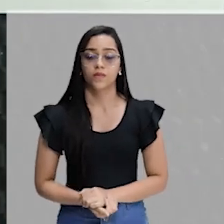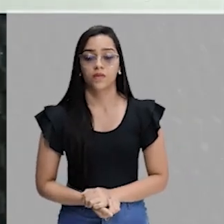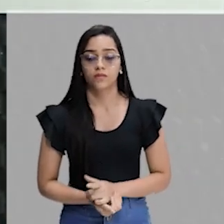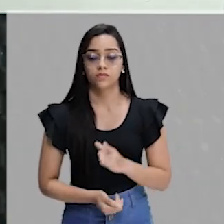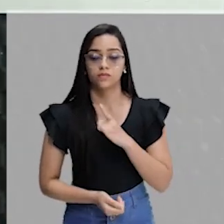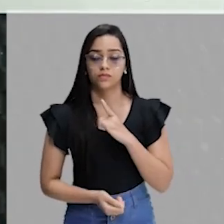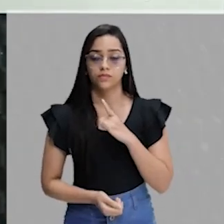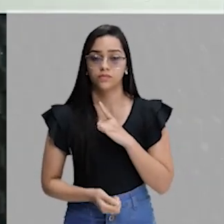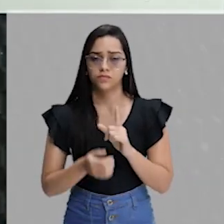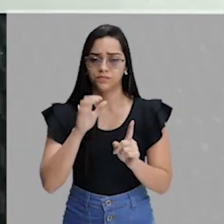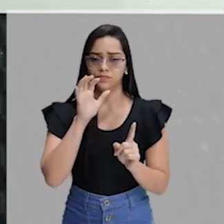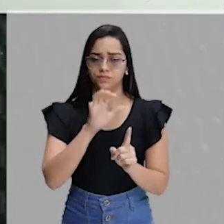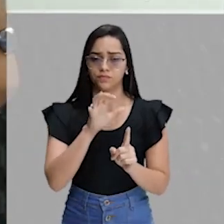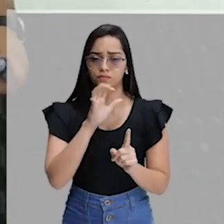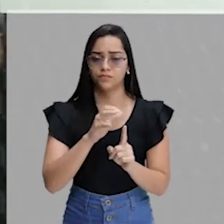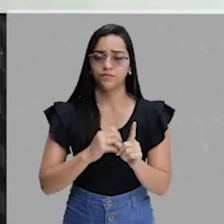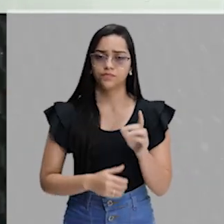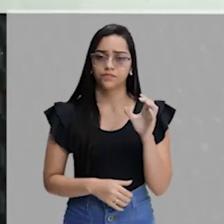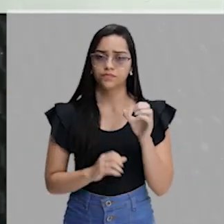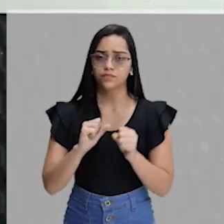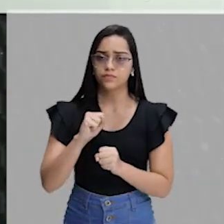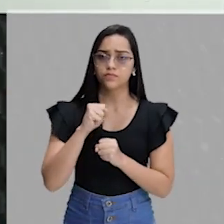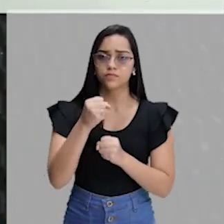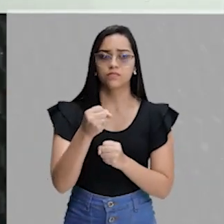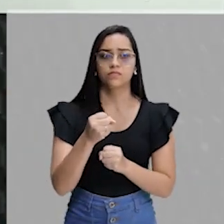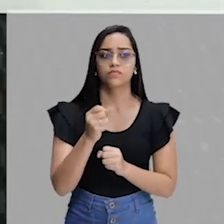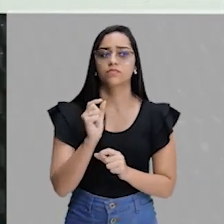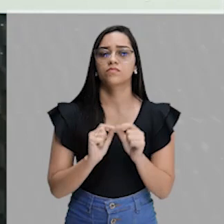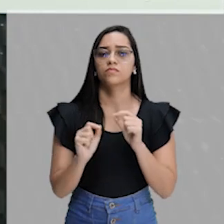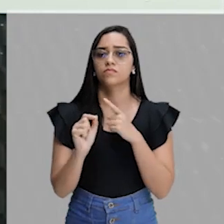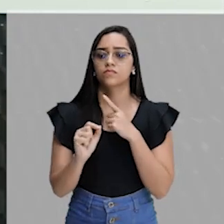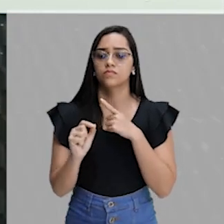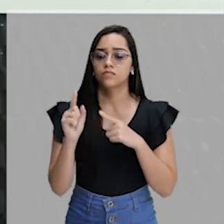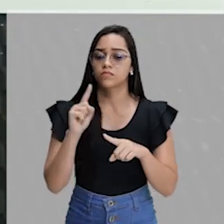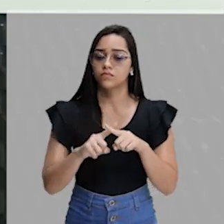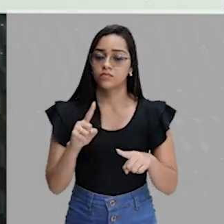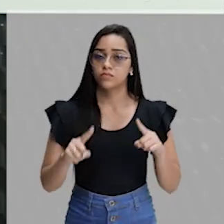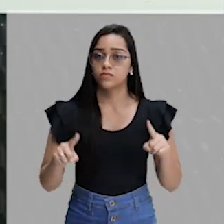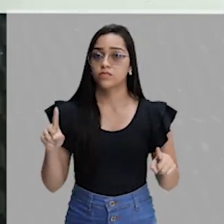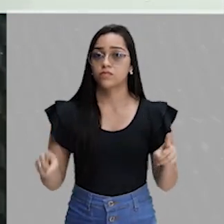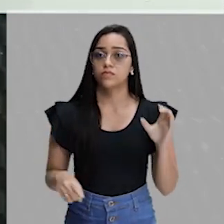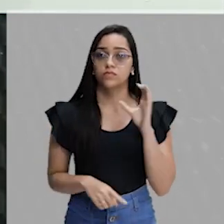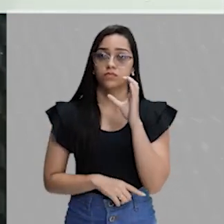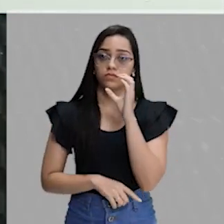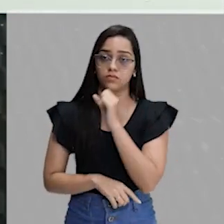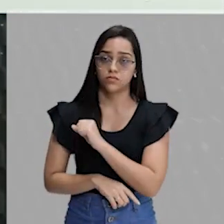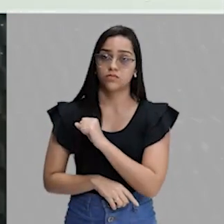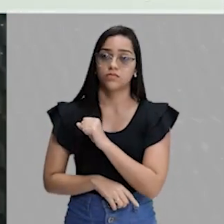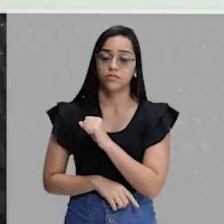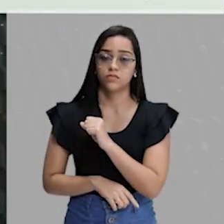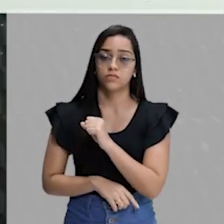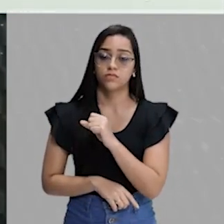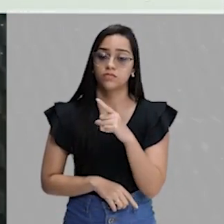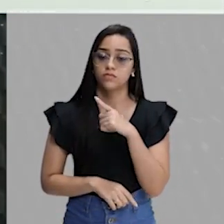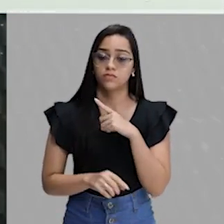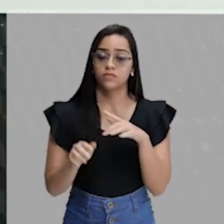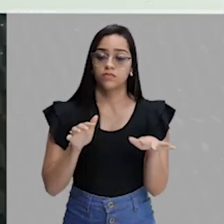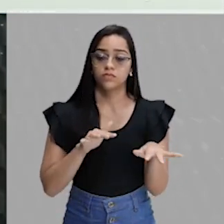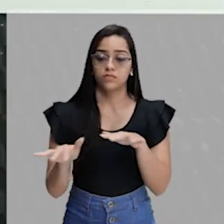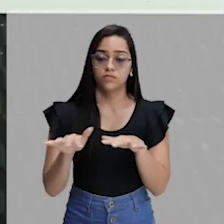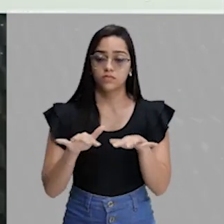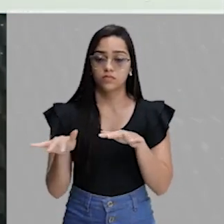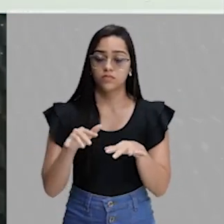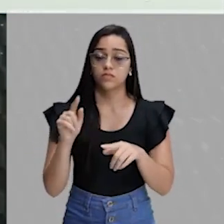a atuação dessa velocidade, dessa força, vai fazer a variação da velocidade, certo? Então, o movimento